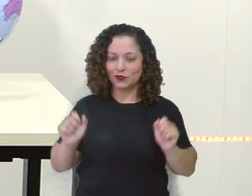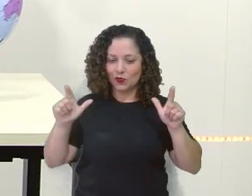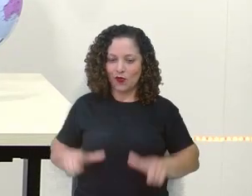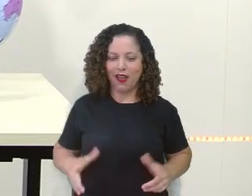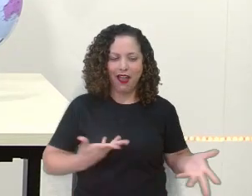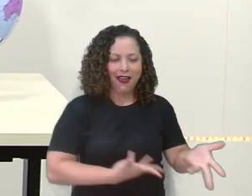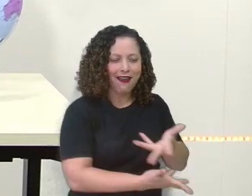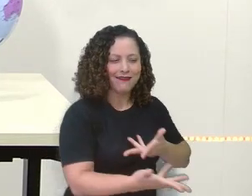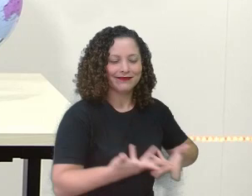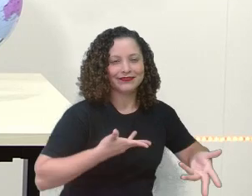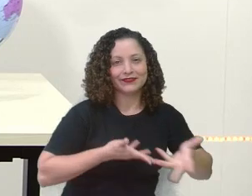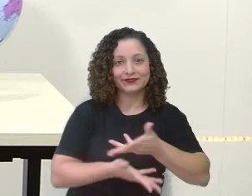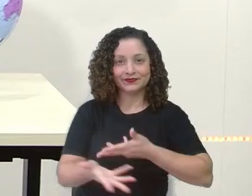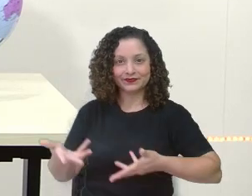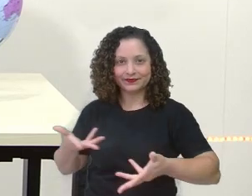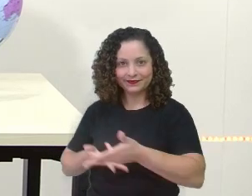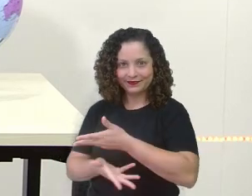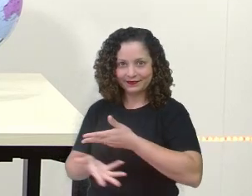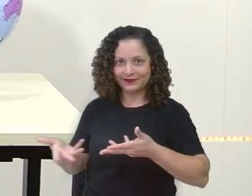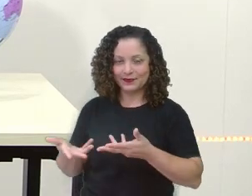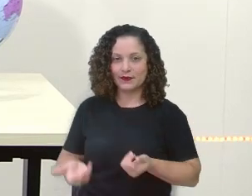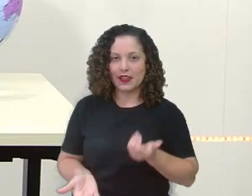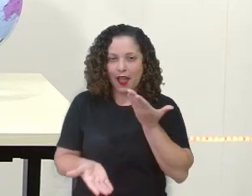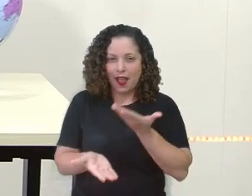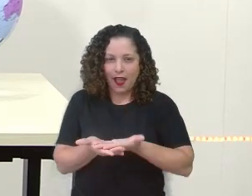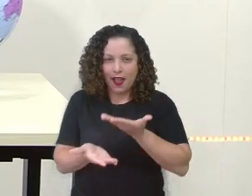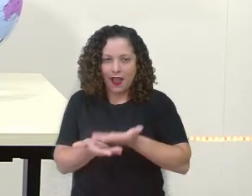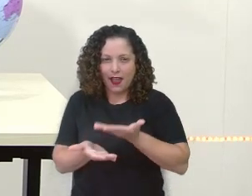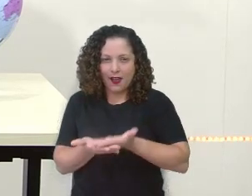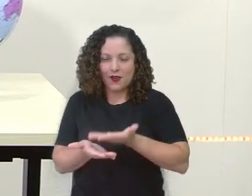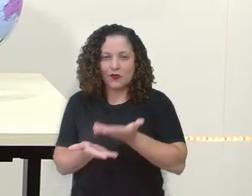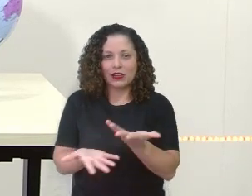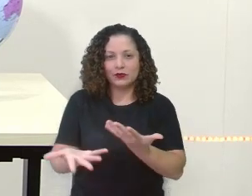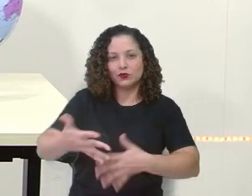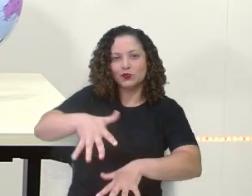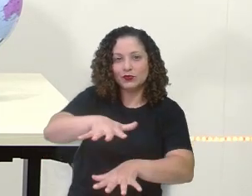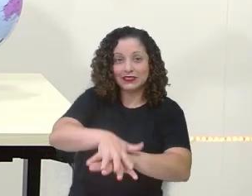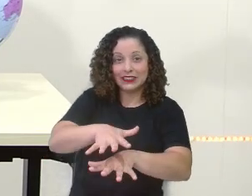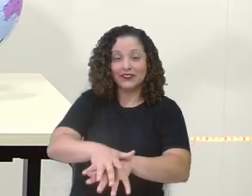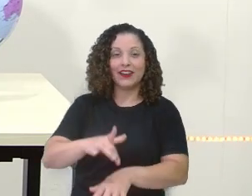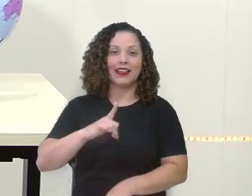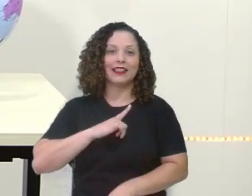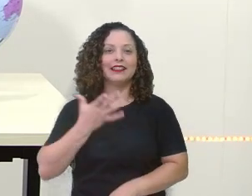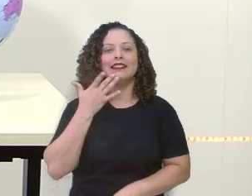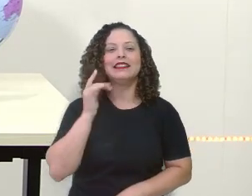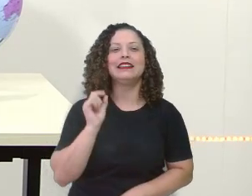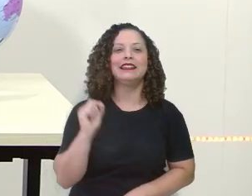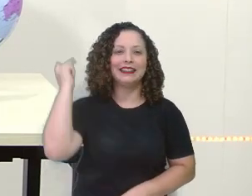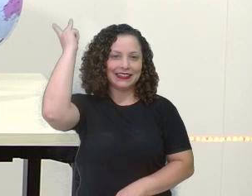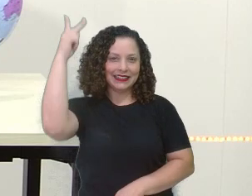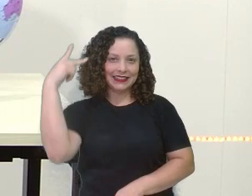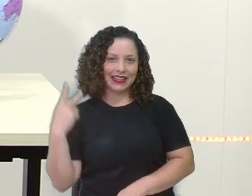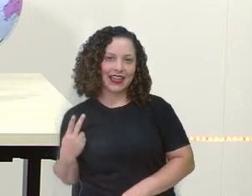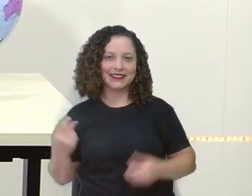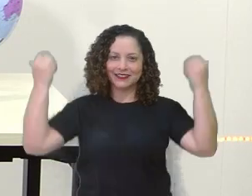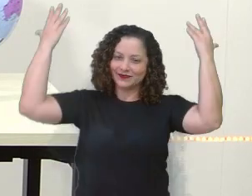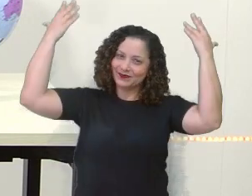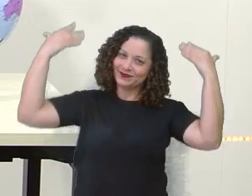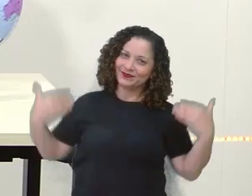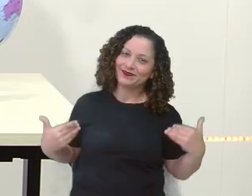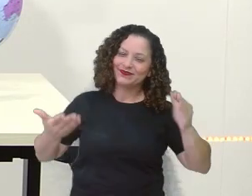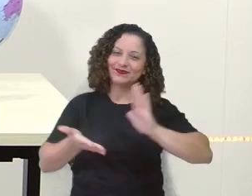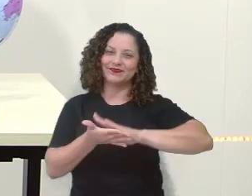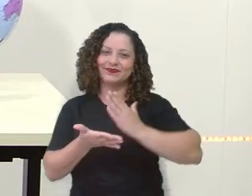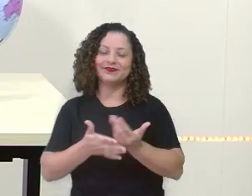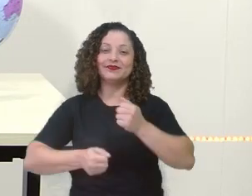vivência. Para tornar essa aula mais inclusiva, para levar essa aula a mais pessoas, aqui deste lado, Késia, que é intérprete